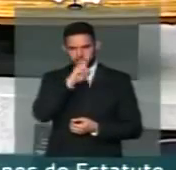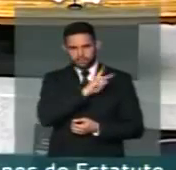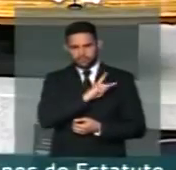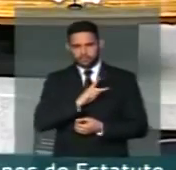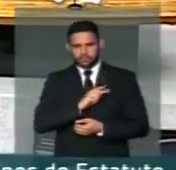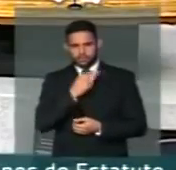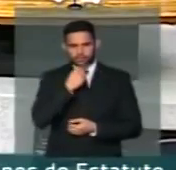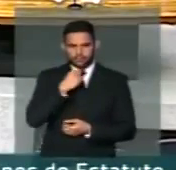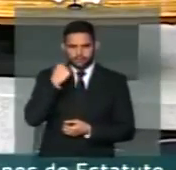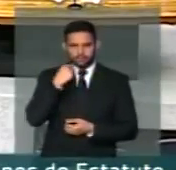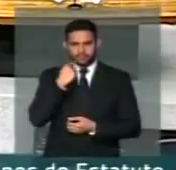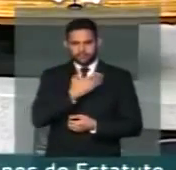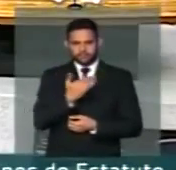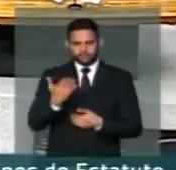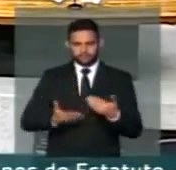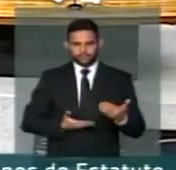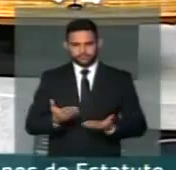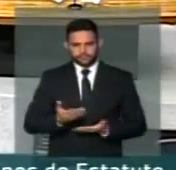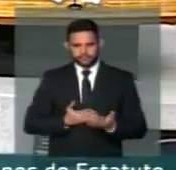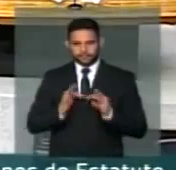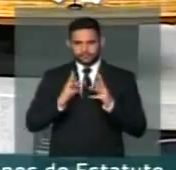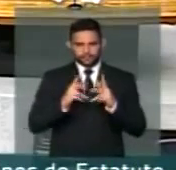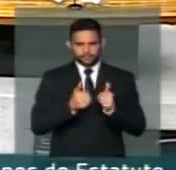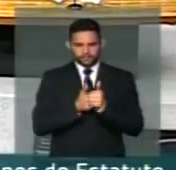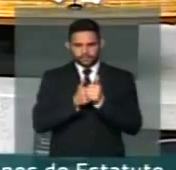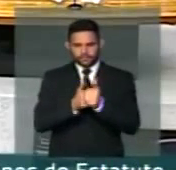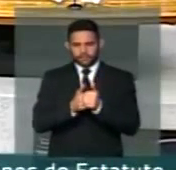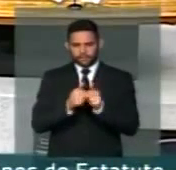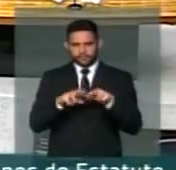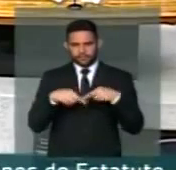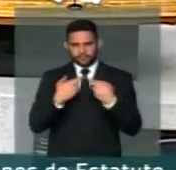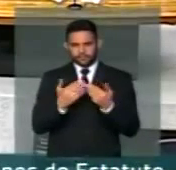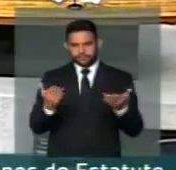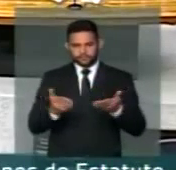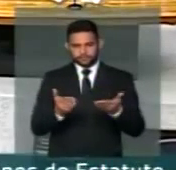senhoras e senhores parlamentares, servidores, todos que acompanham esta sessão,